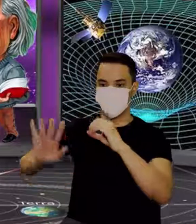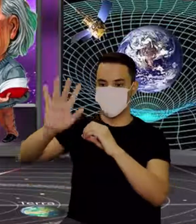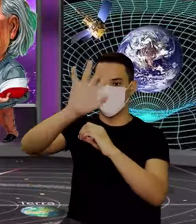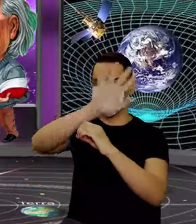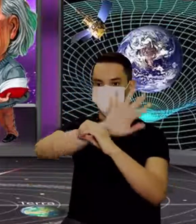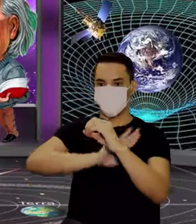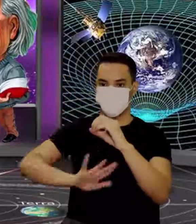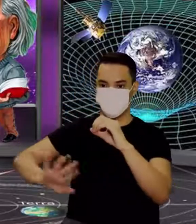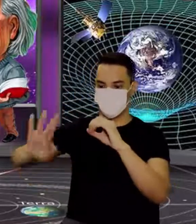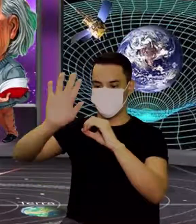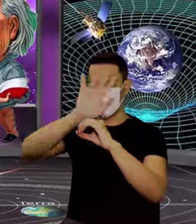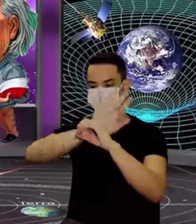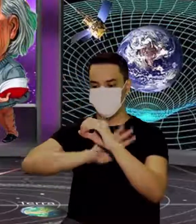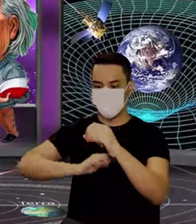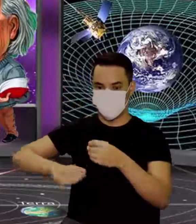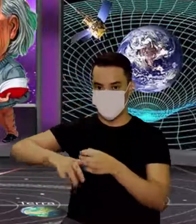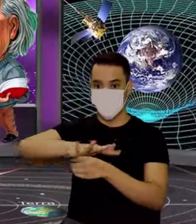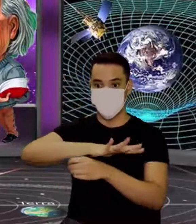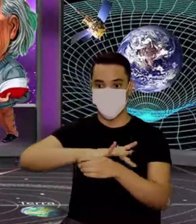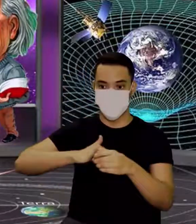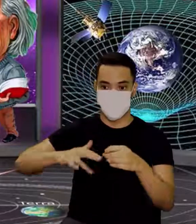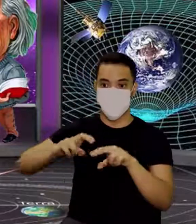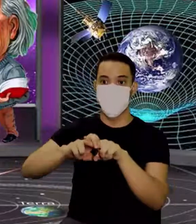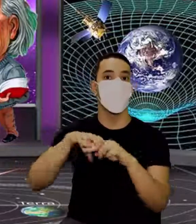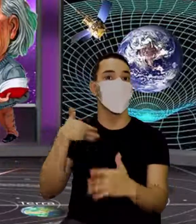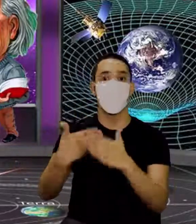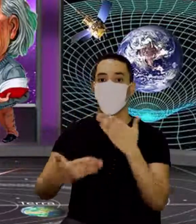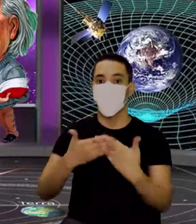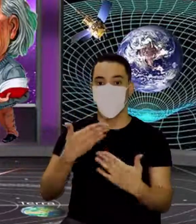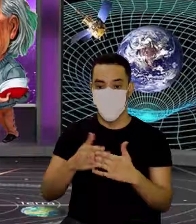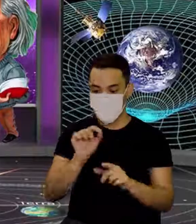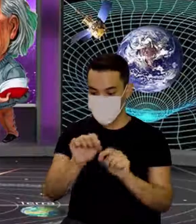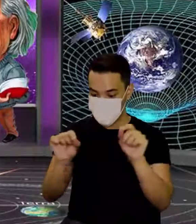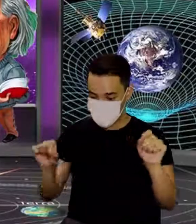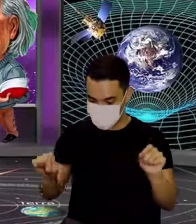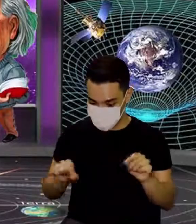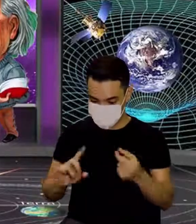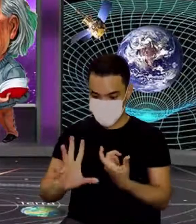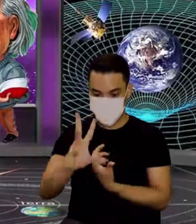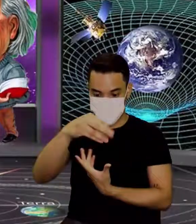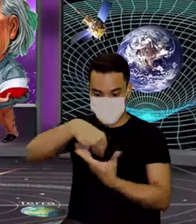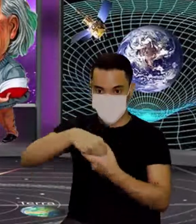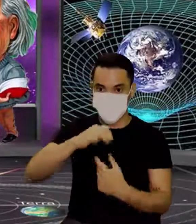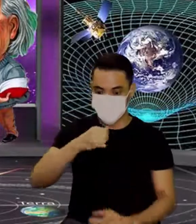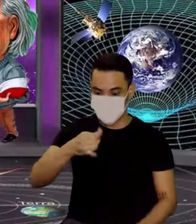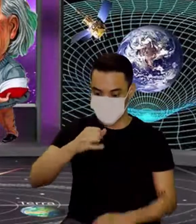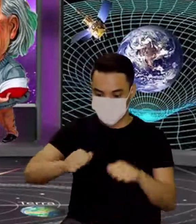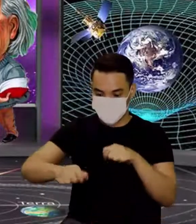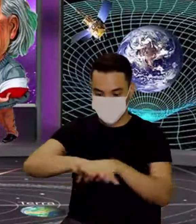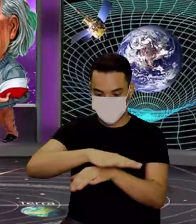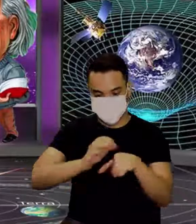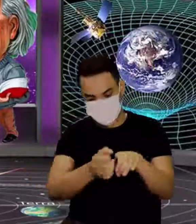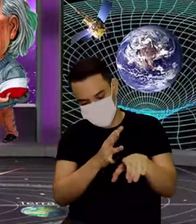né? Então, qualquer ponto que você colocar dentro do campo elétrico dela, ela